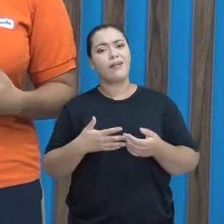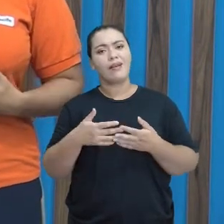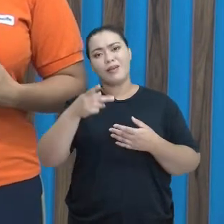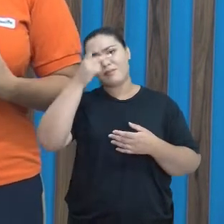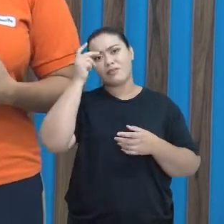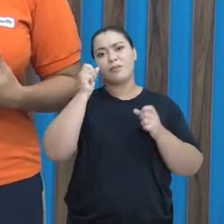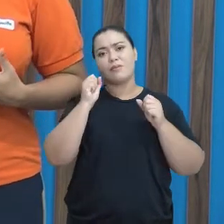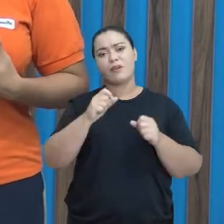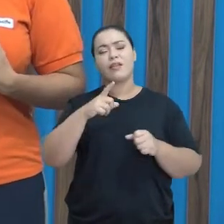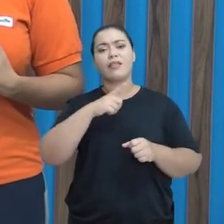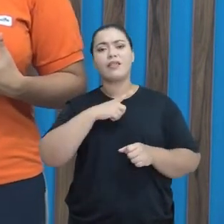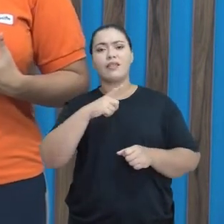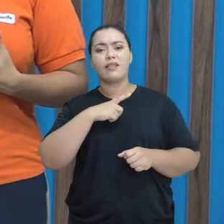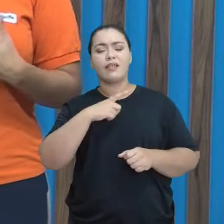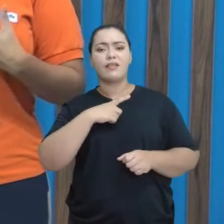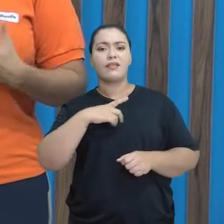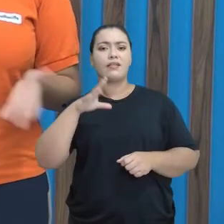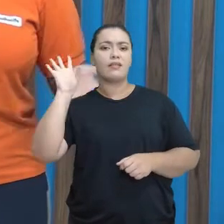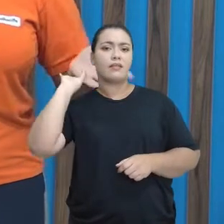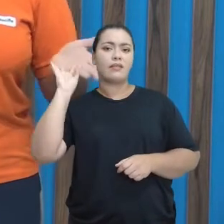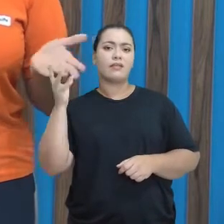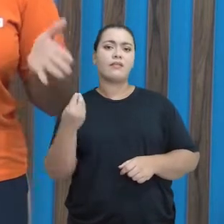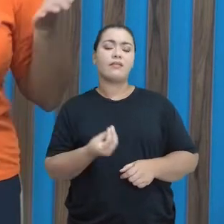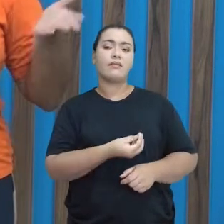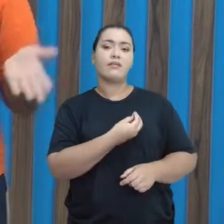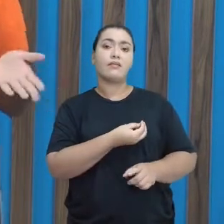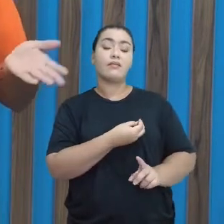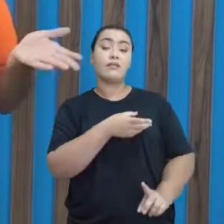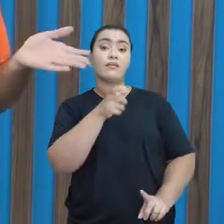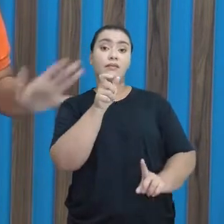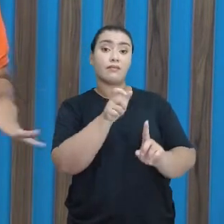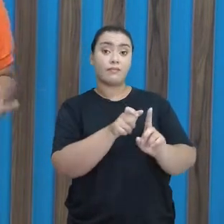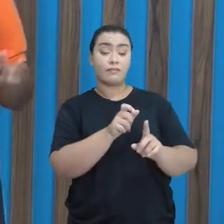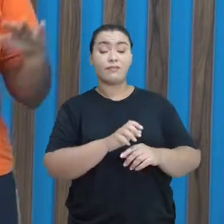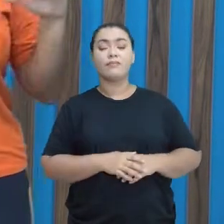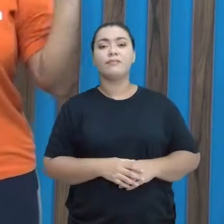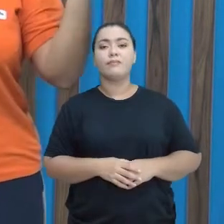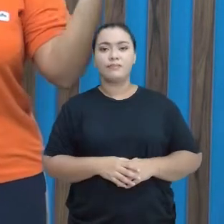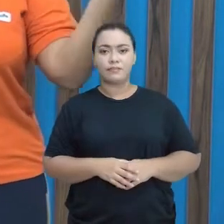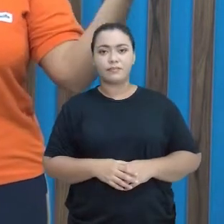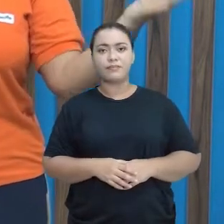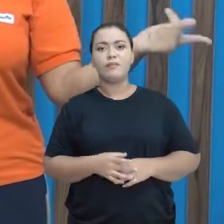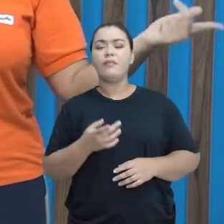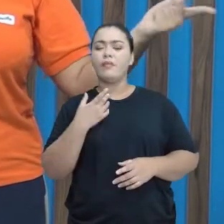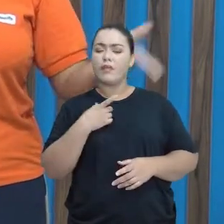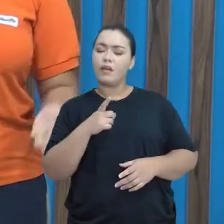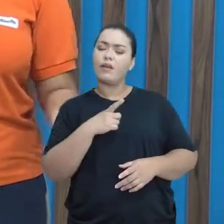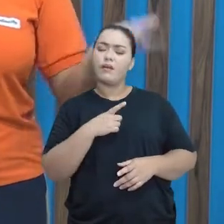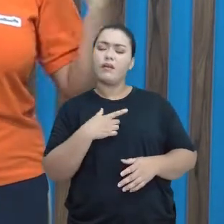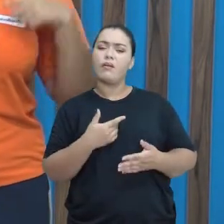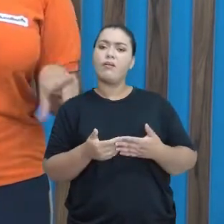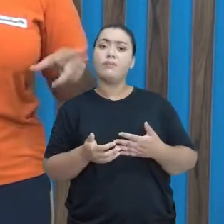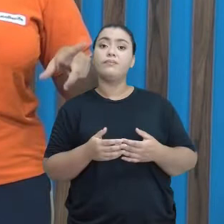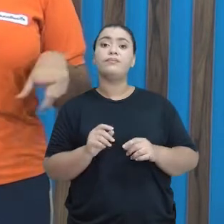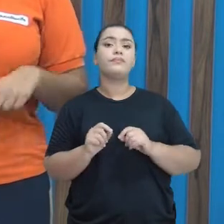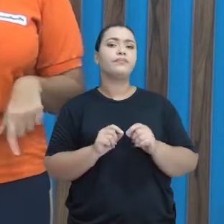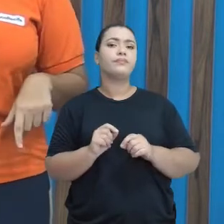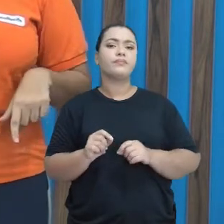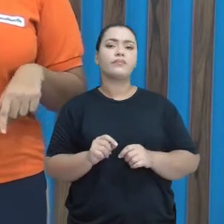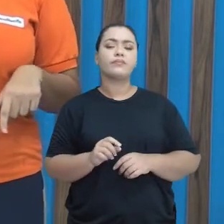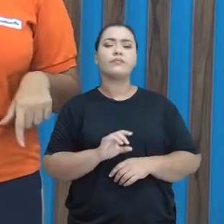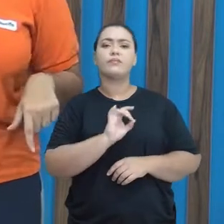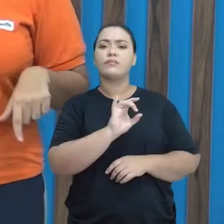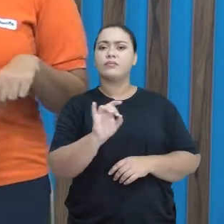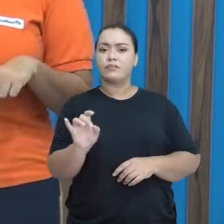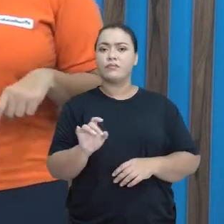né? De que a biografia pode ser feita por qualquer um, sobre qualquer um,